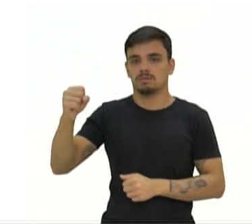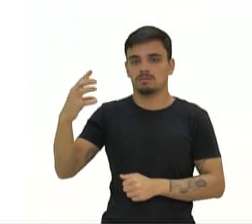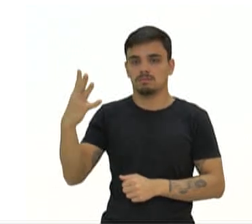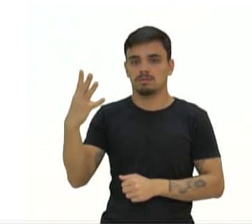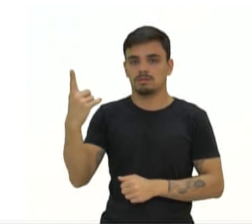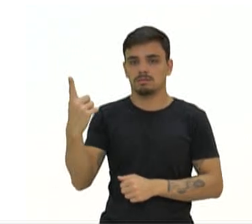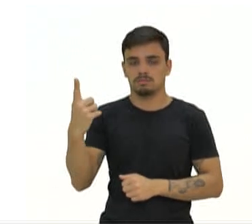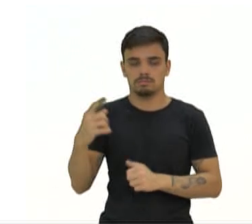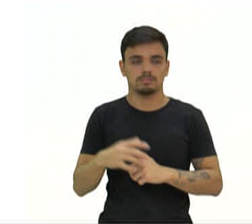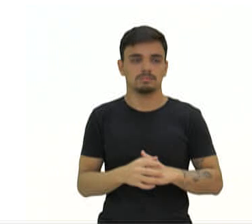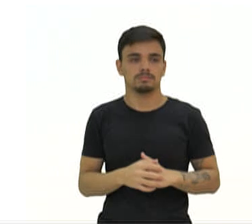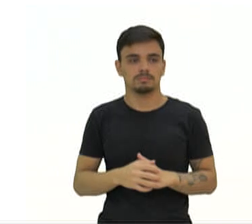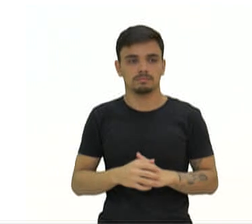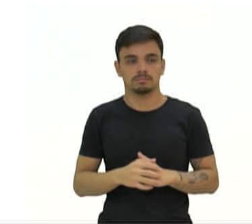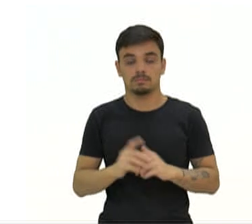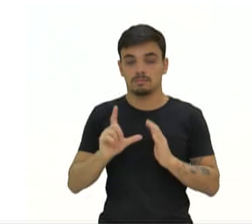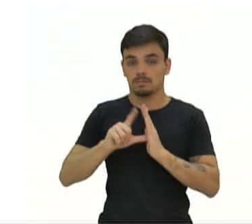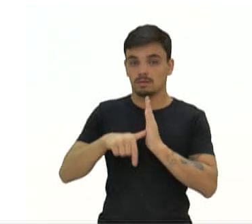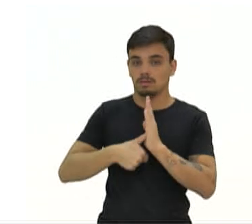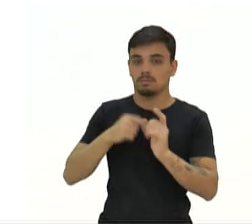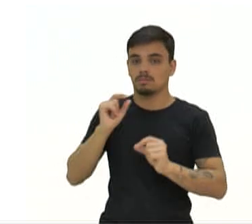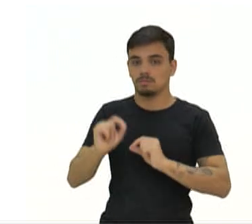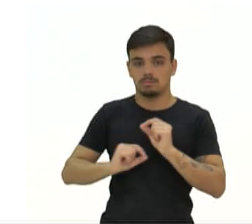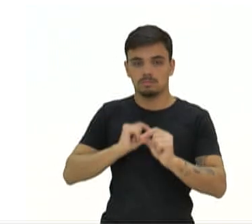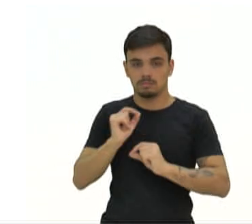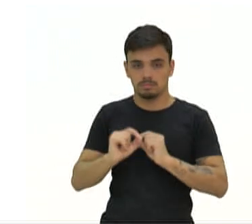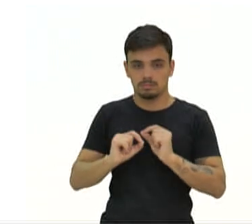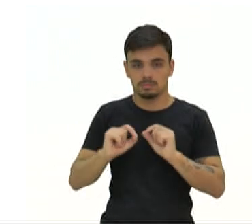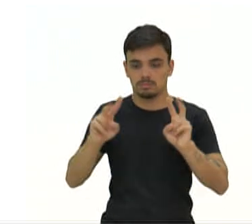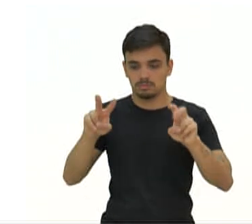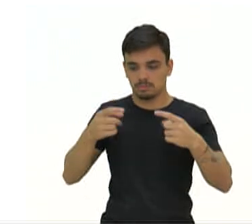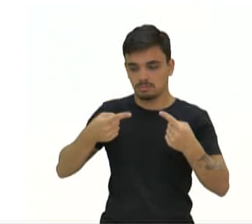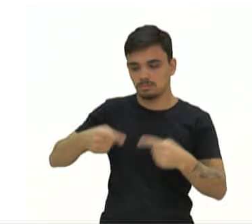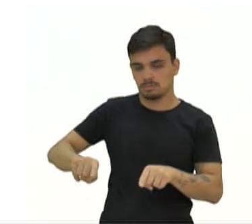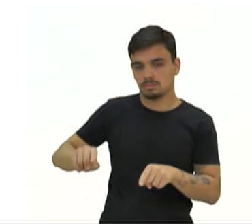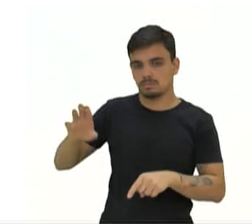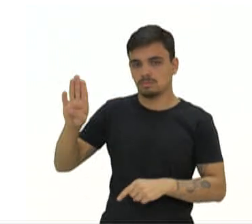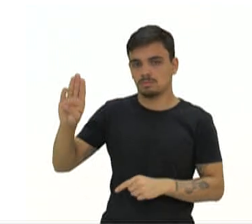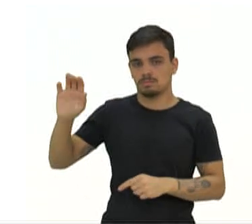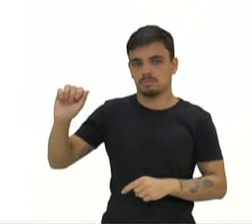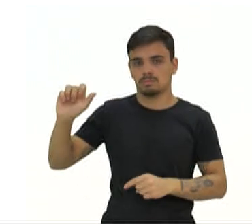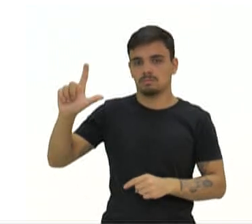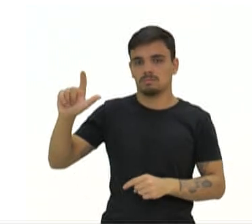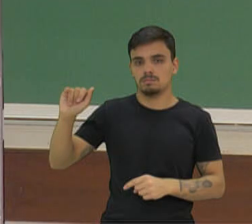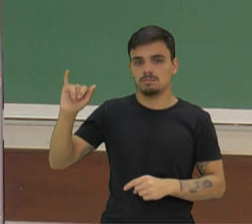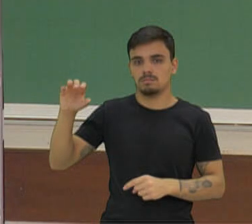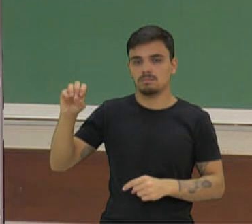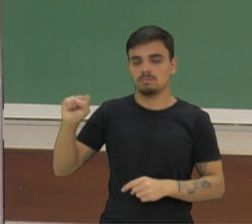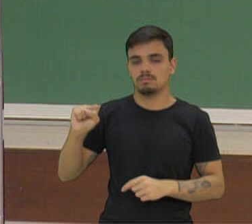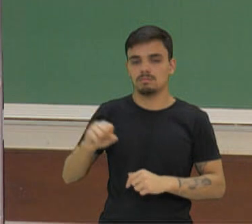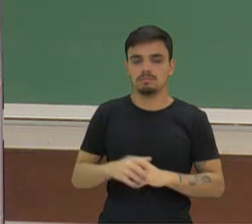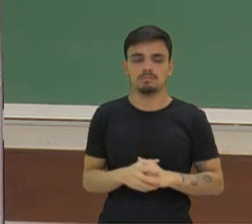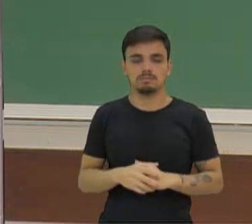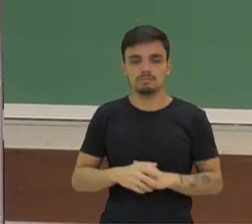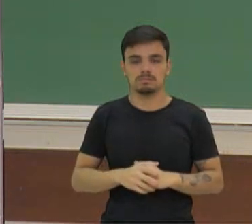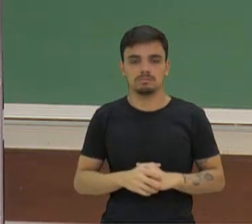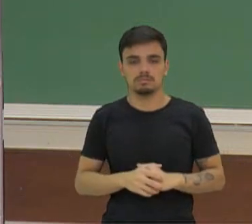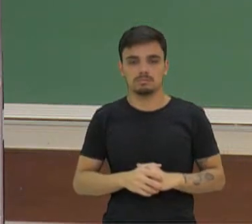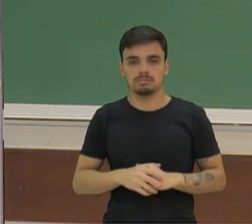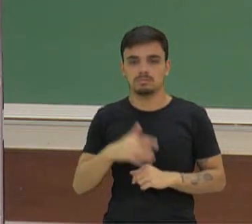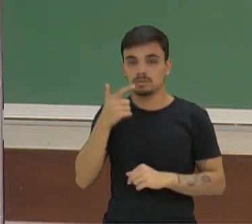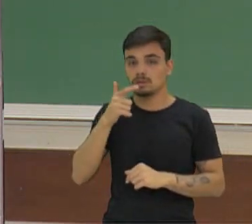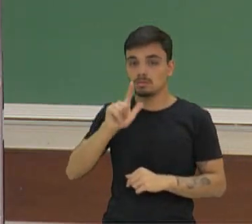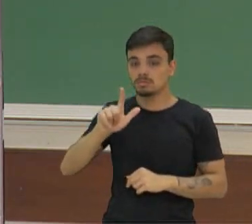Dom Pedro II, após as ofensivas contra os balaios. A vitória sobre o comando de